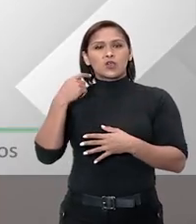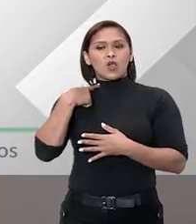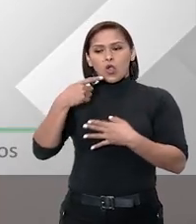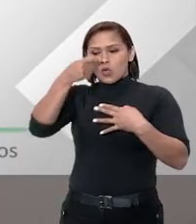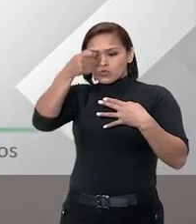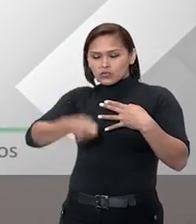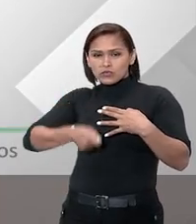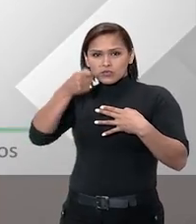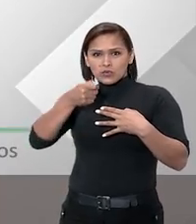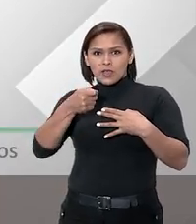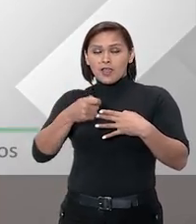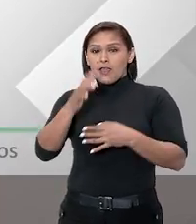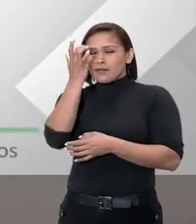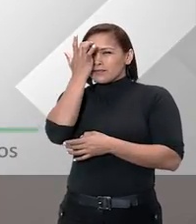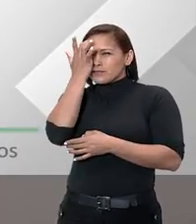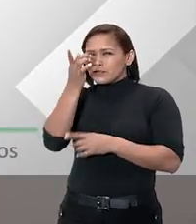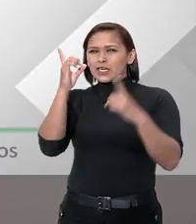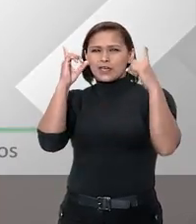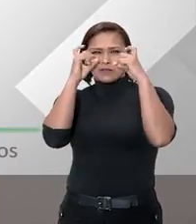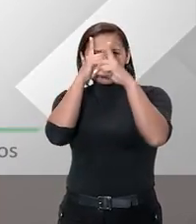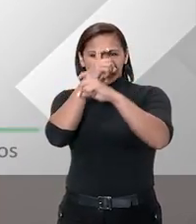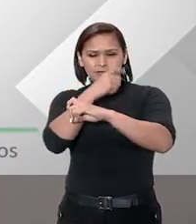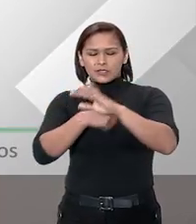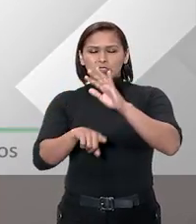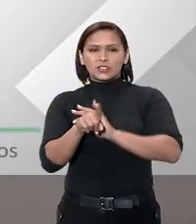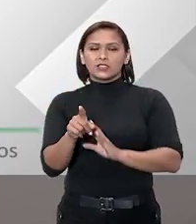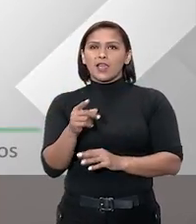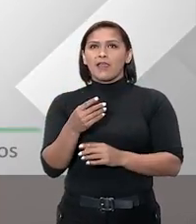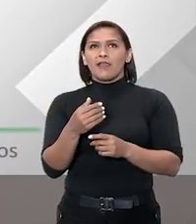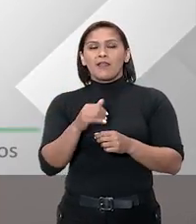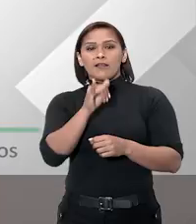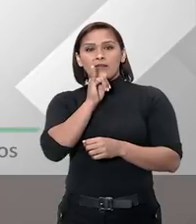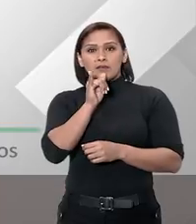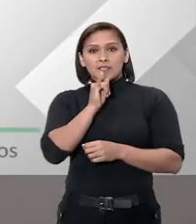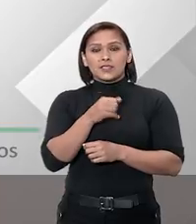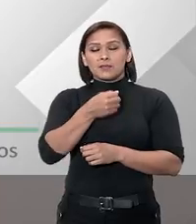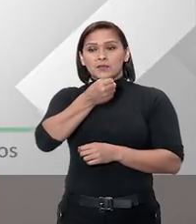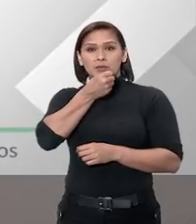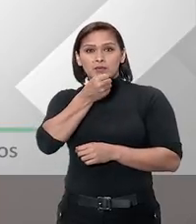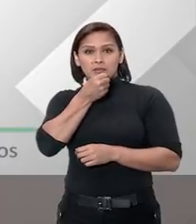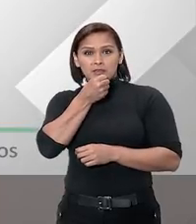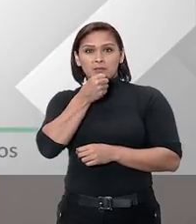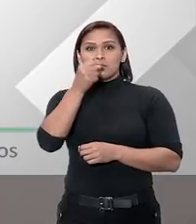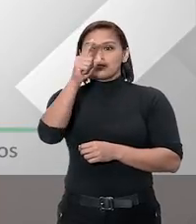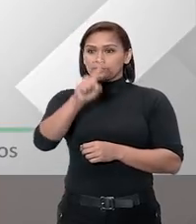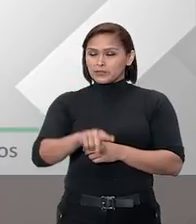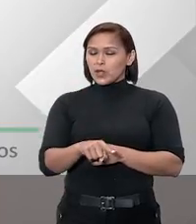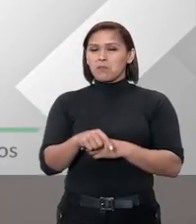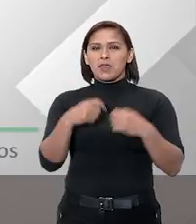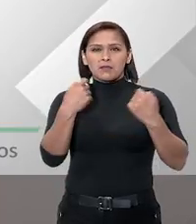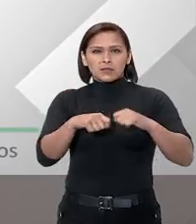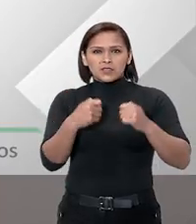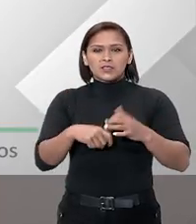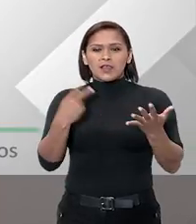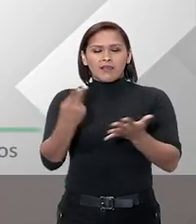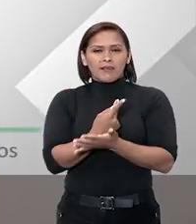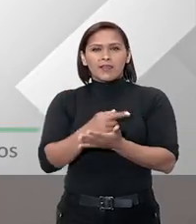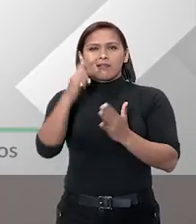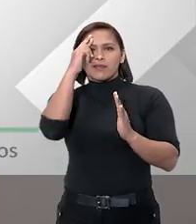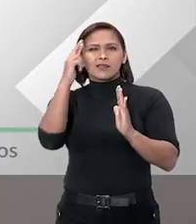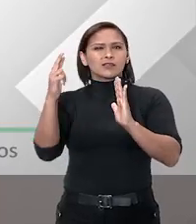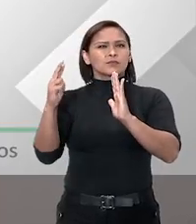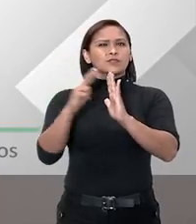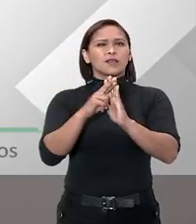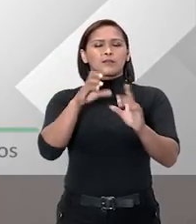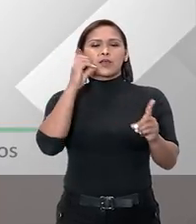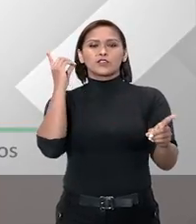juiz, não deve ser nada fácil em casos, por exemplo, nos quais aquele depoimento seria imprescindível em busca de responsabilizar,